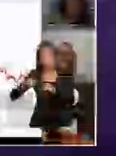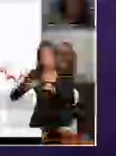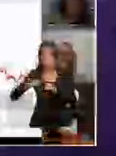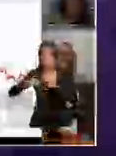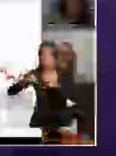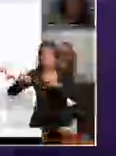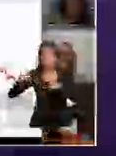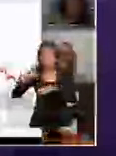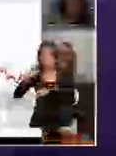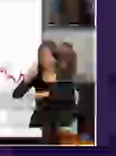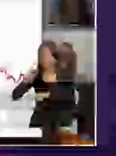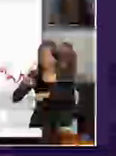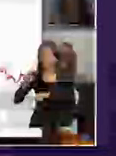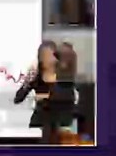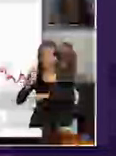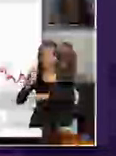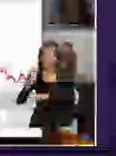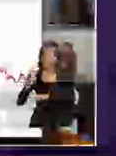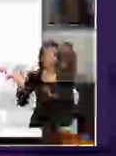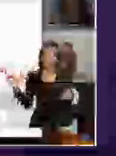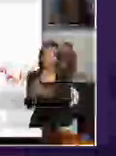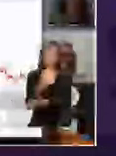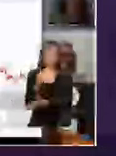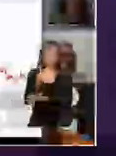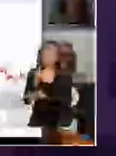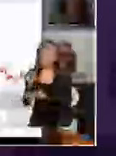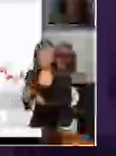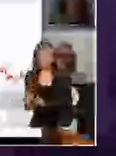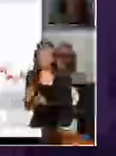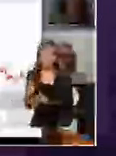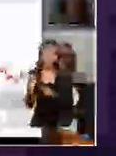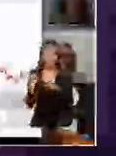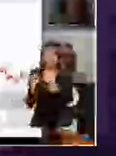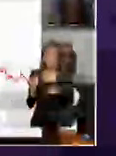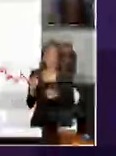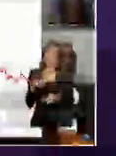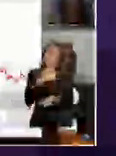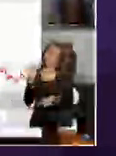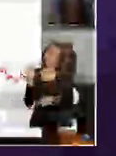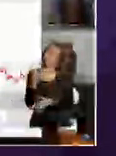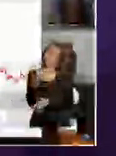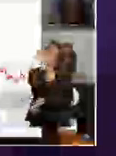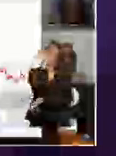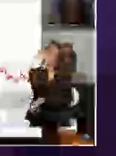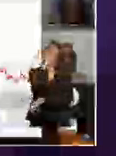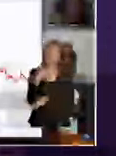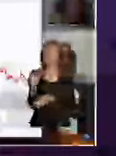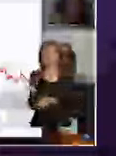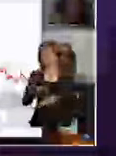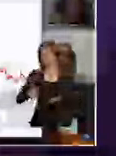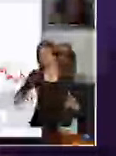que 0,5 casos por dia. E nenhum óbito pode ser negligenciado, seja nas